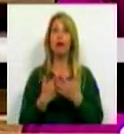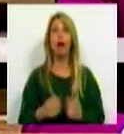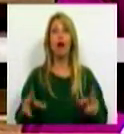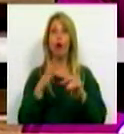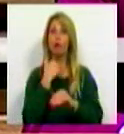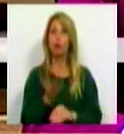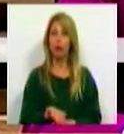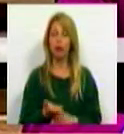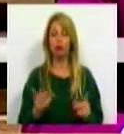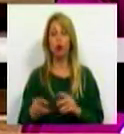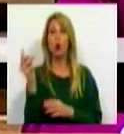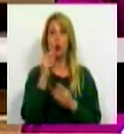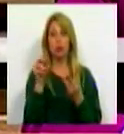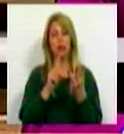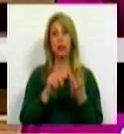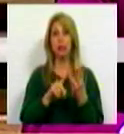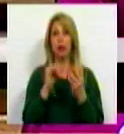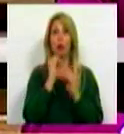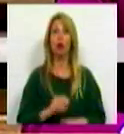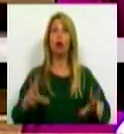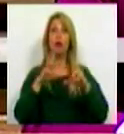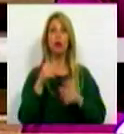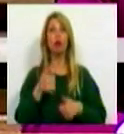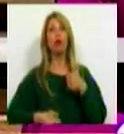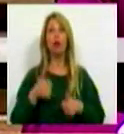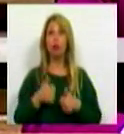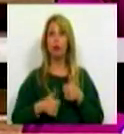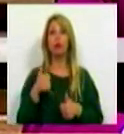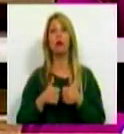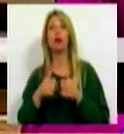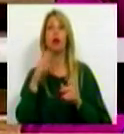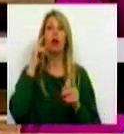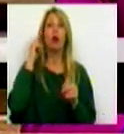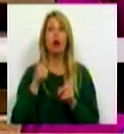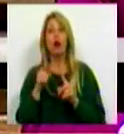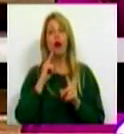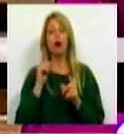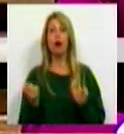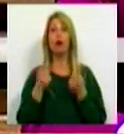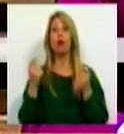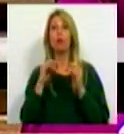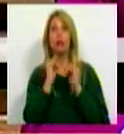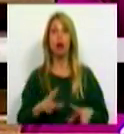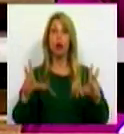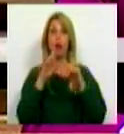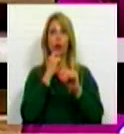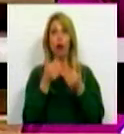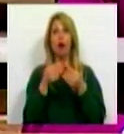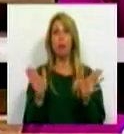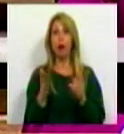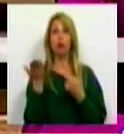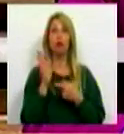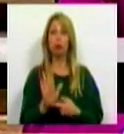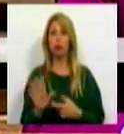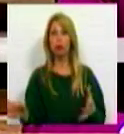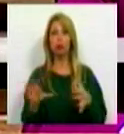o terceiro eixo da ação, denominado Inovação e Competitividade, visa a promoção de soluções inovadoras e em código aberto, por exemplo, a